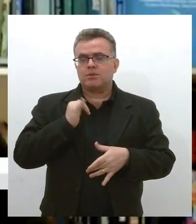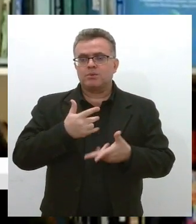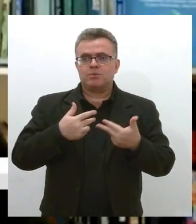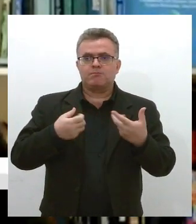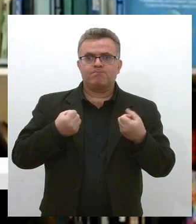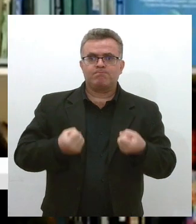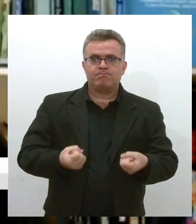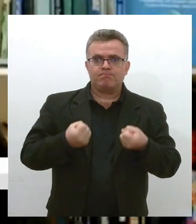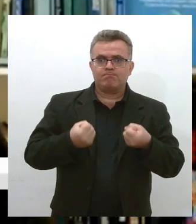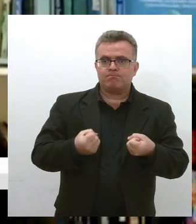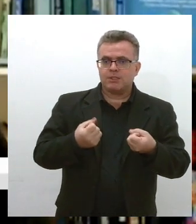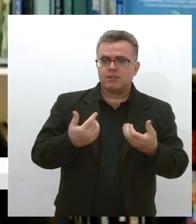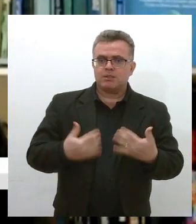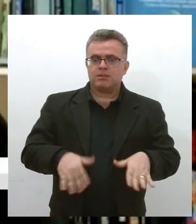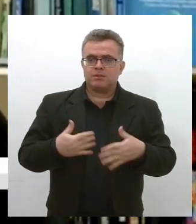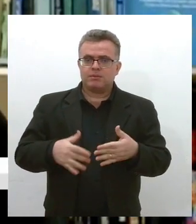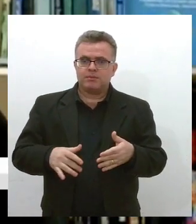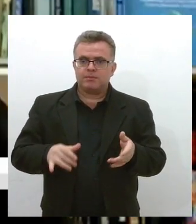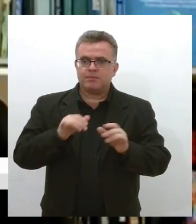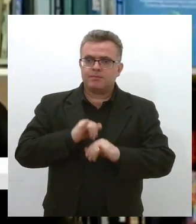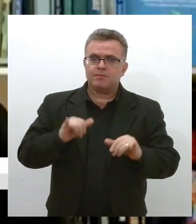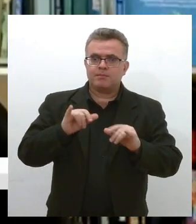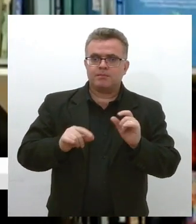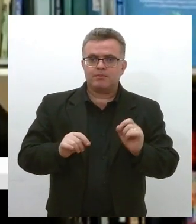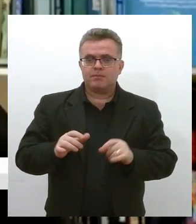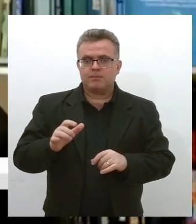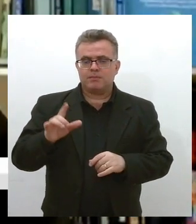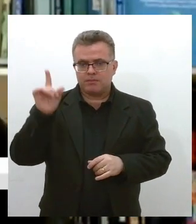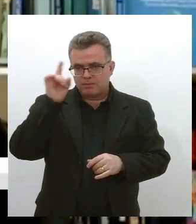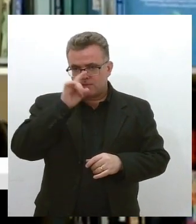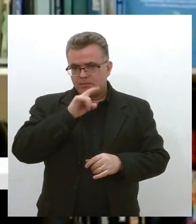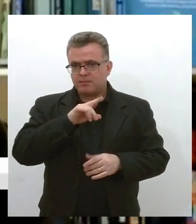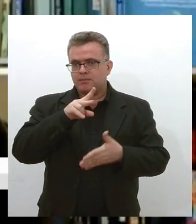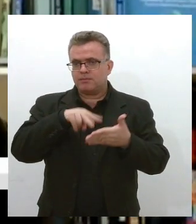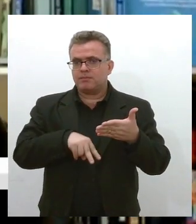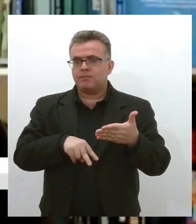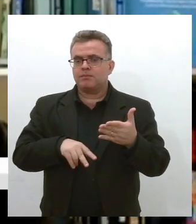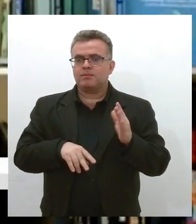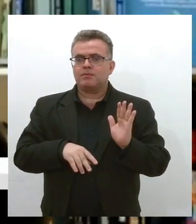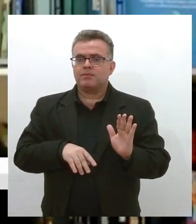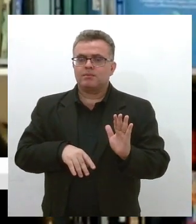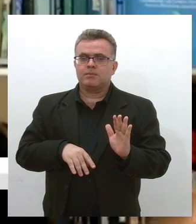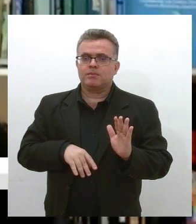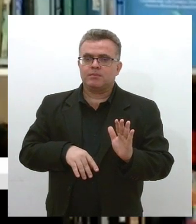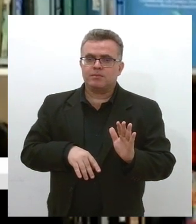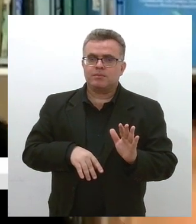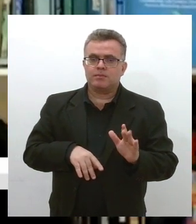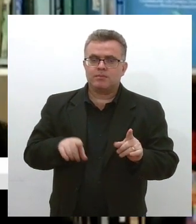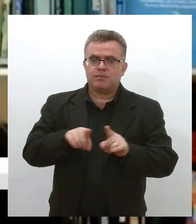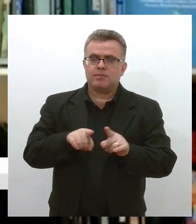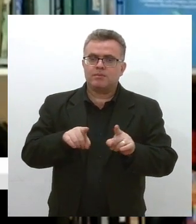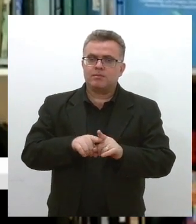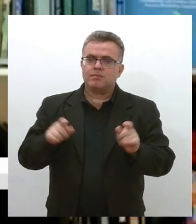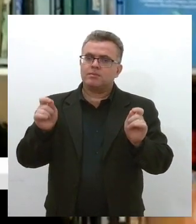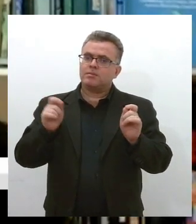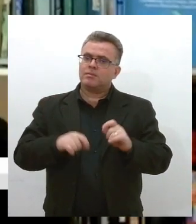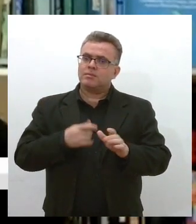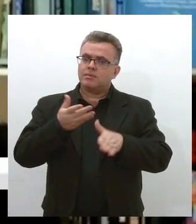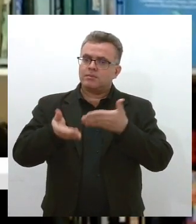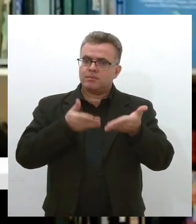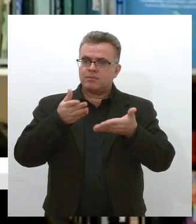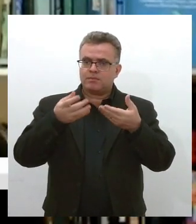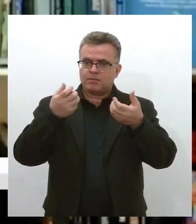algumas coisas que eu levantei que não são fáceis de ler, né? Mas, ao mesmo tempo, eu tento compensar isso com a construção